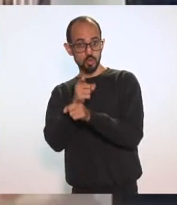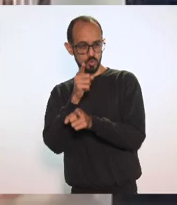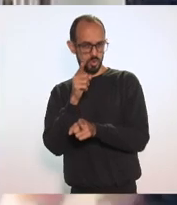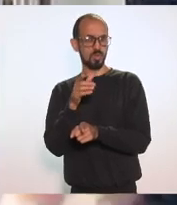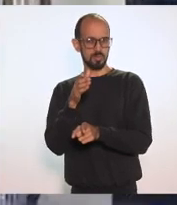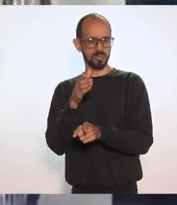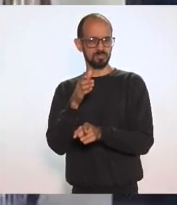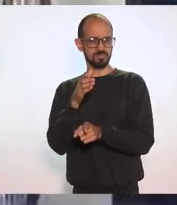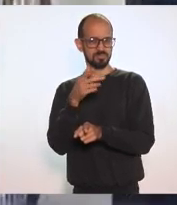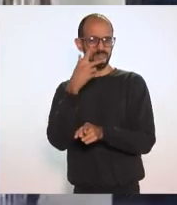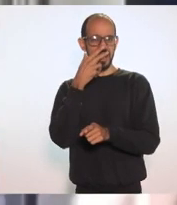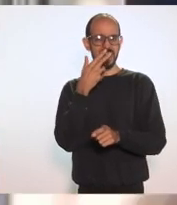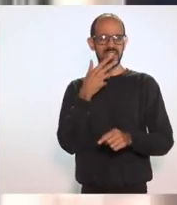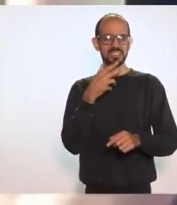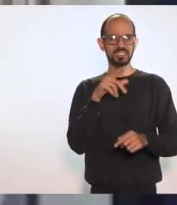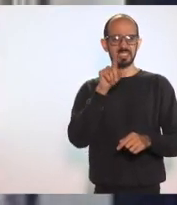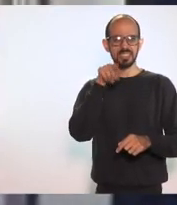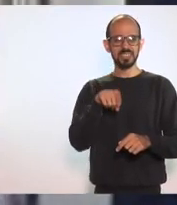Parecem ser